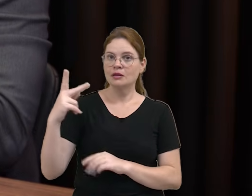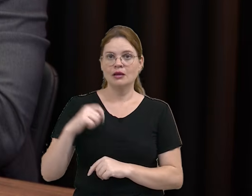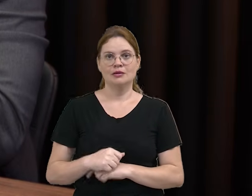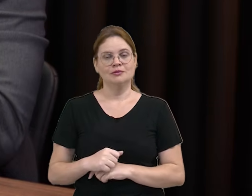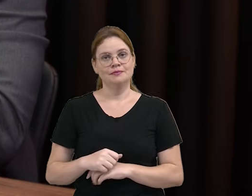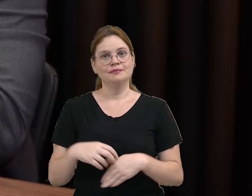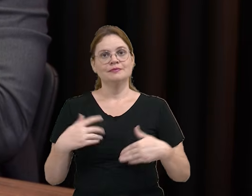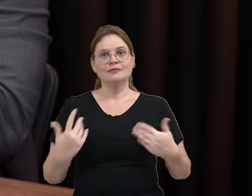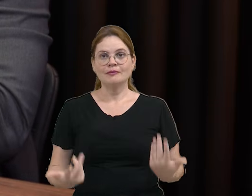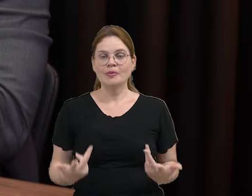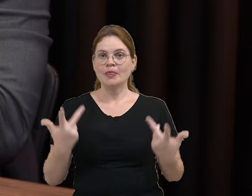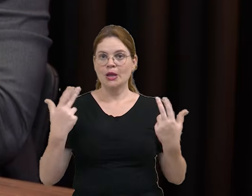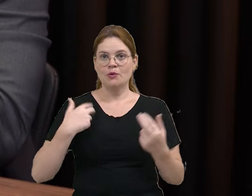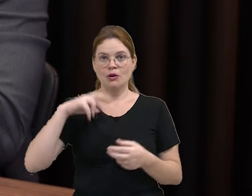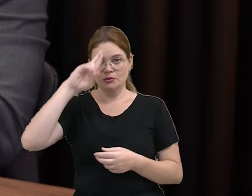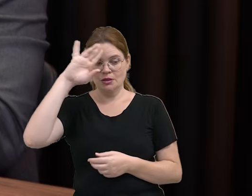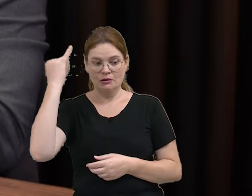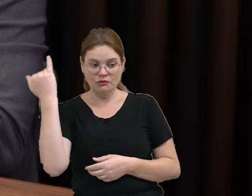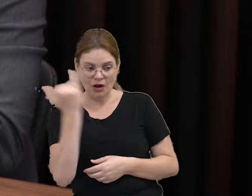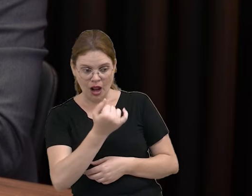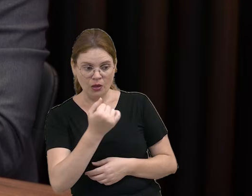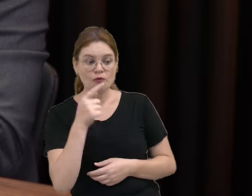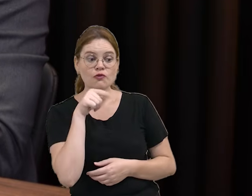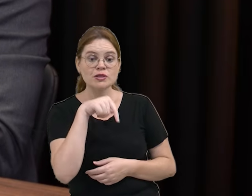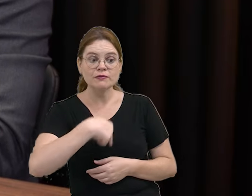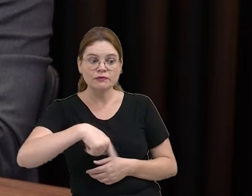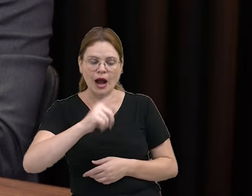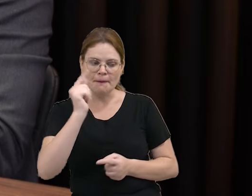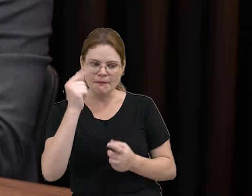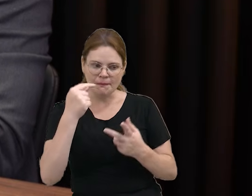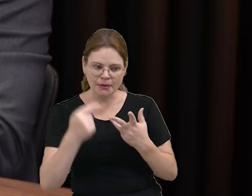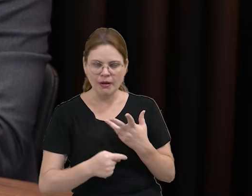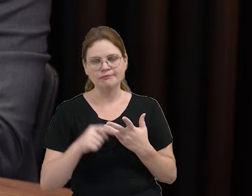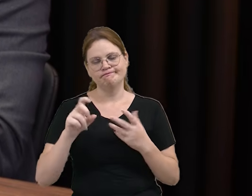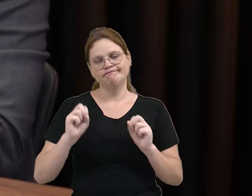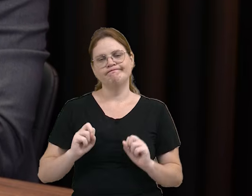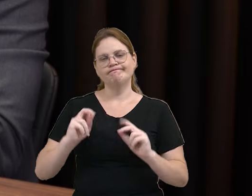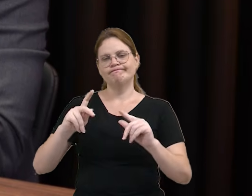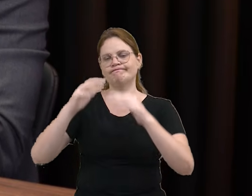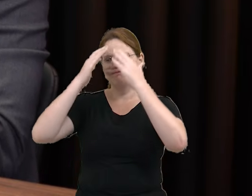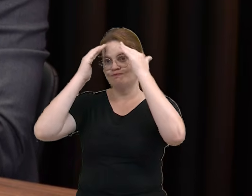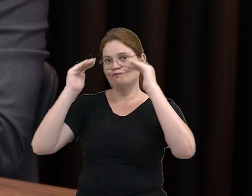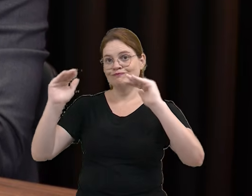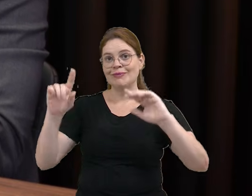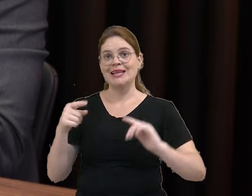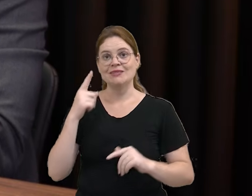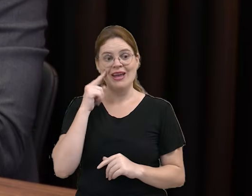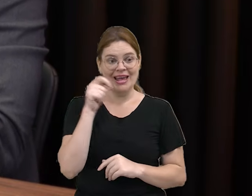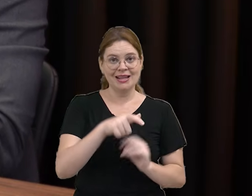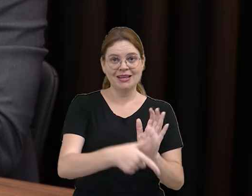E ele desceu e do jeito que o Senhor ordenou, ele fez. E o homem que desejou a